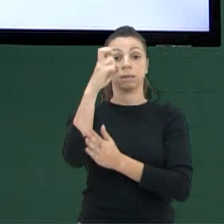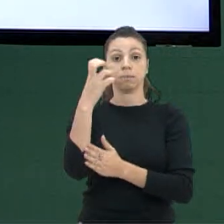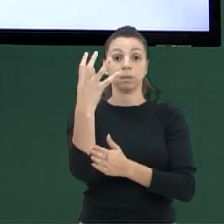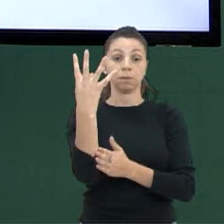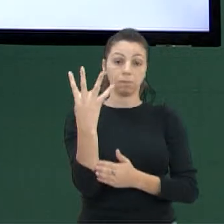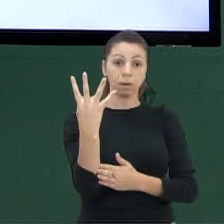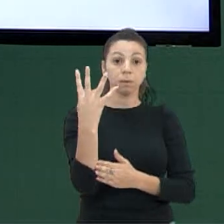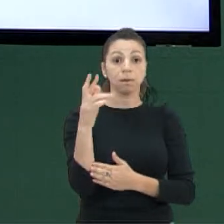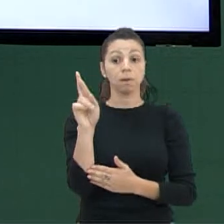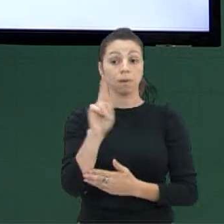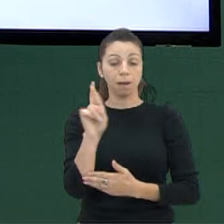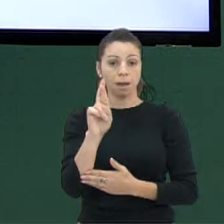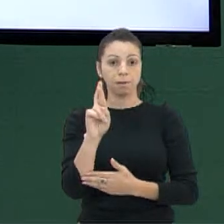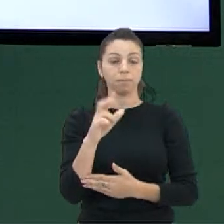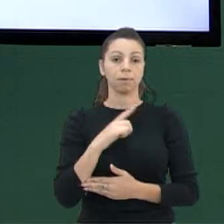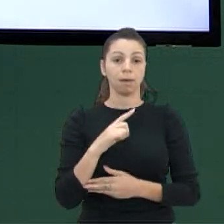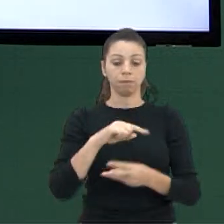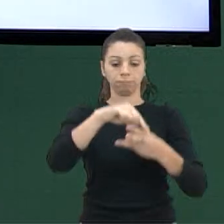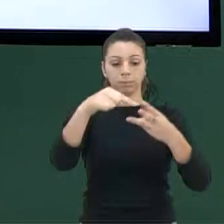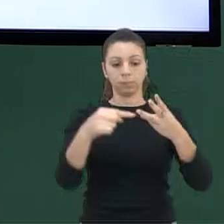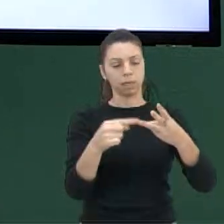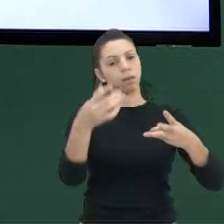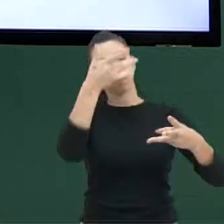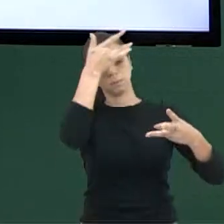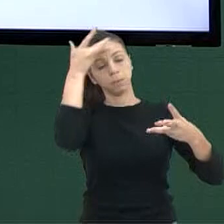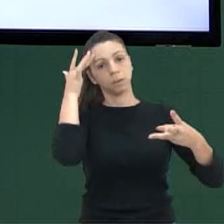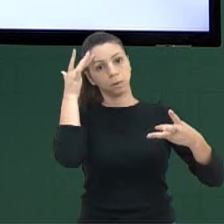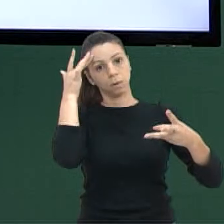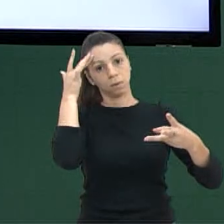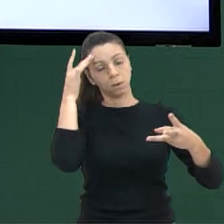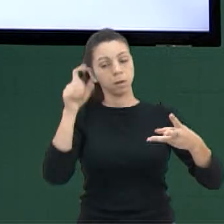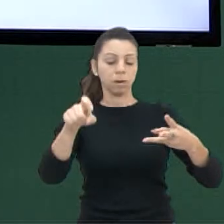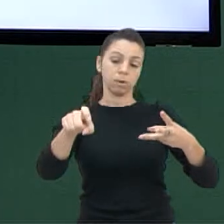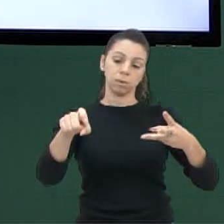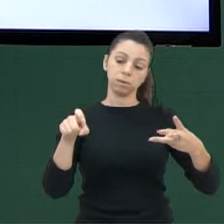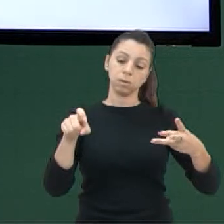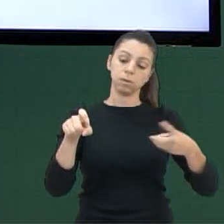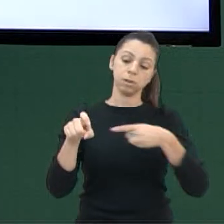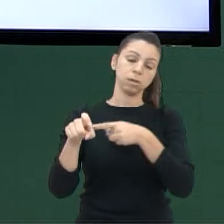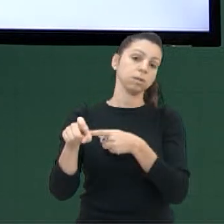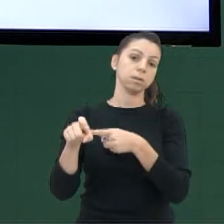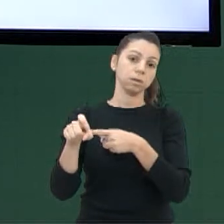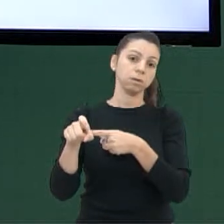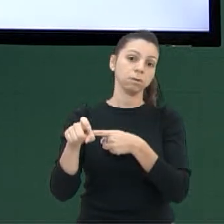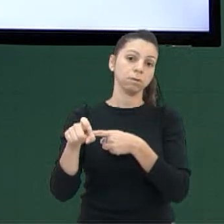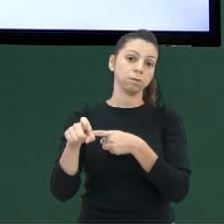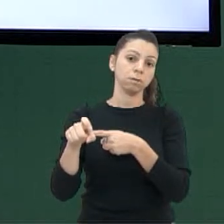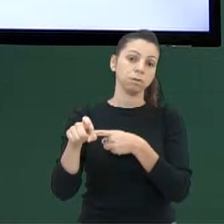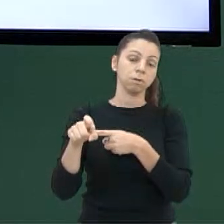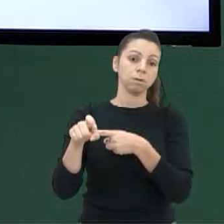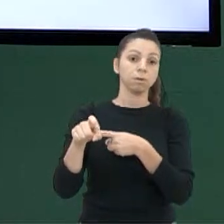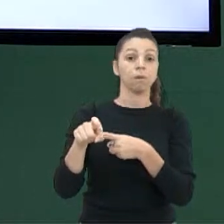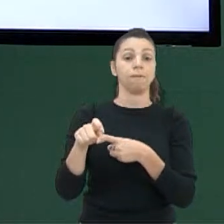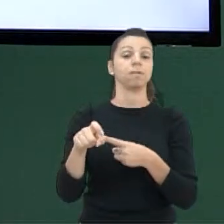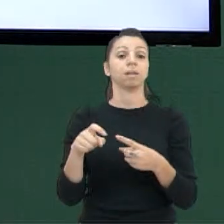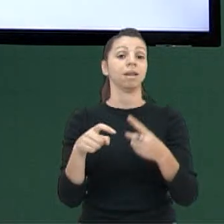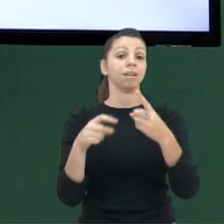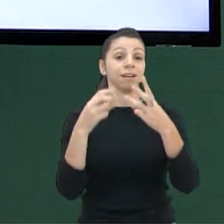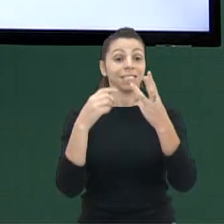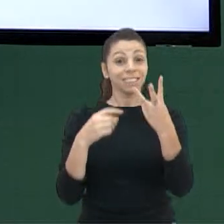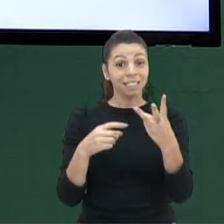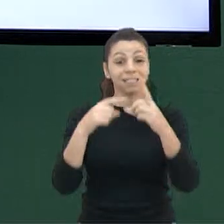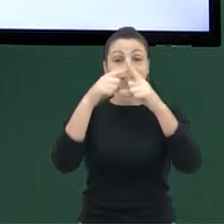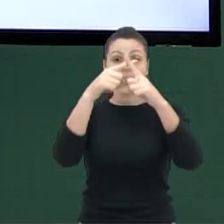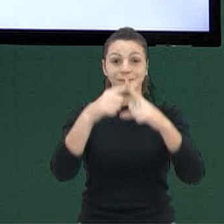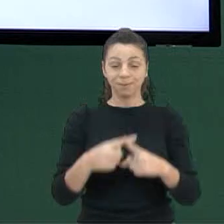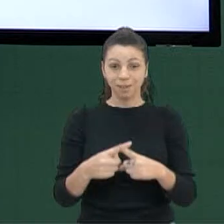R$54? Se são 3 pessoas e x é o valor da entrada do cinema, eu vou fazer 3 vezes o